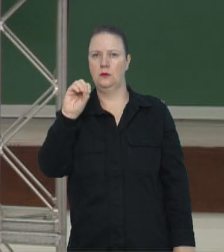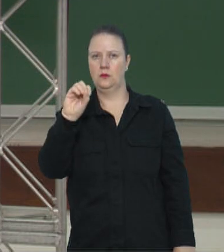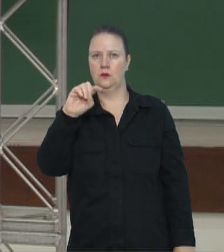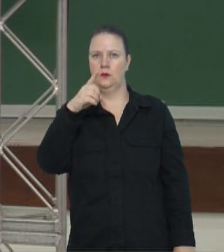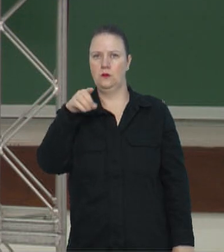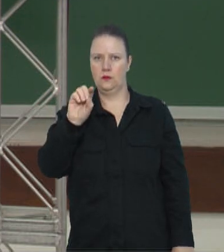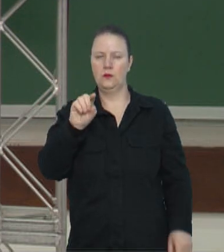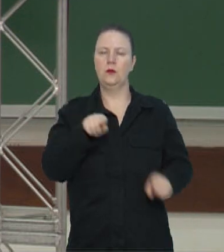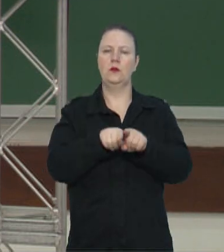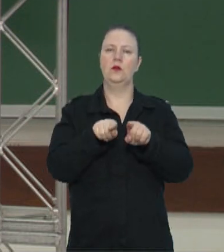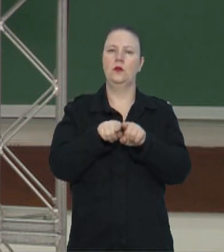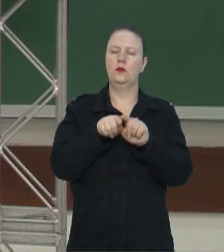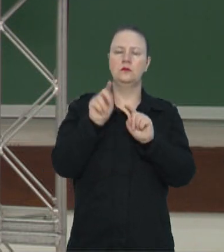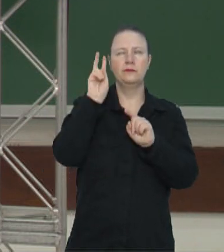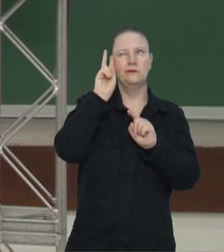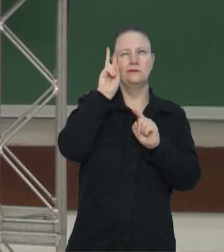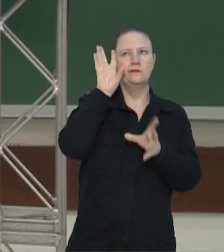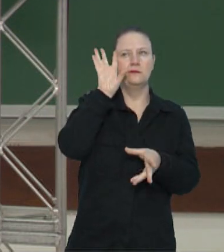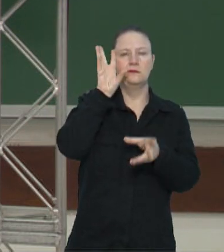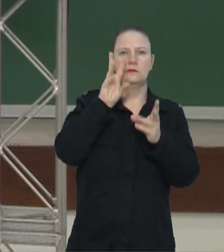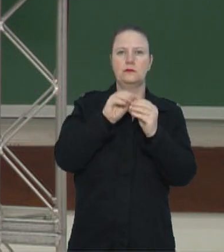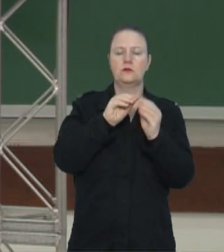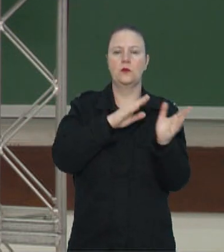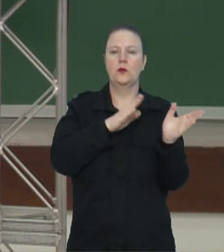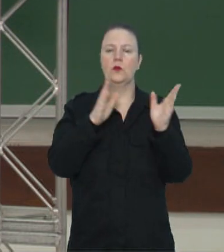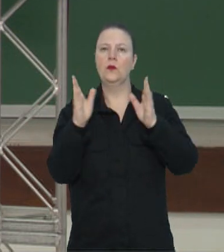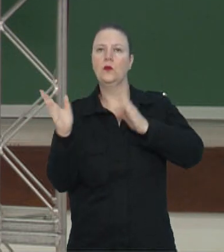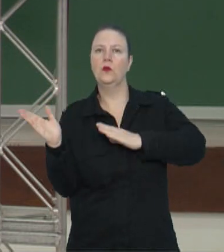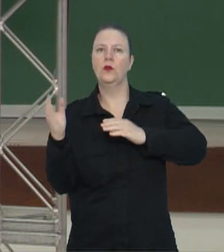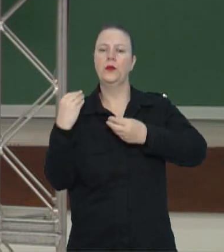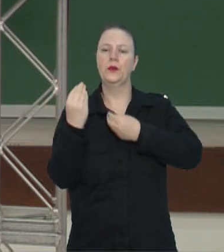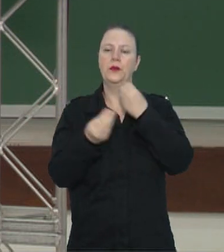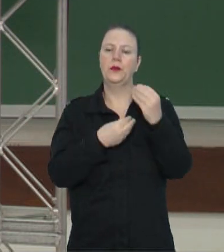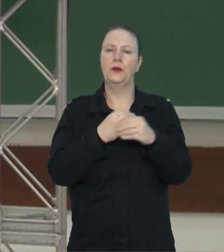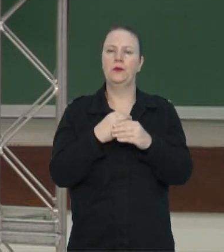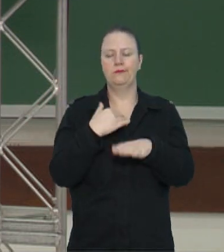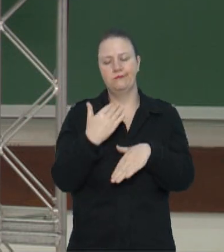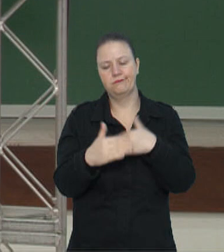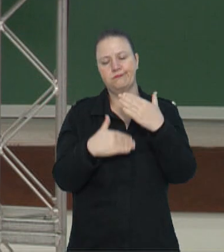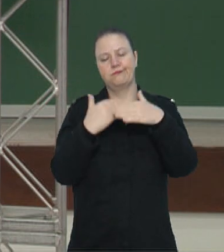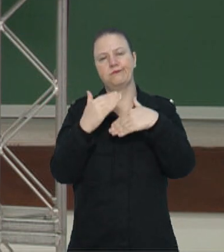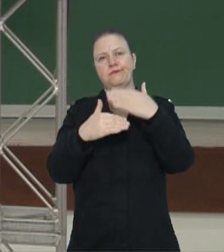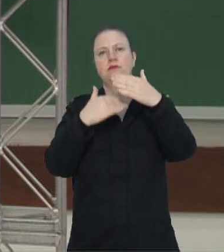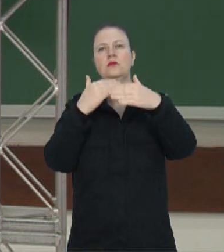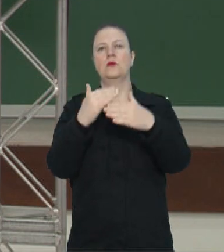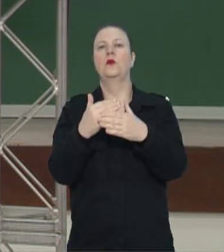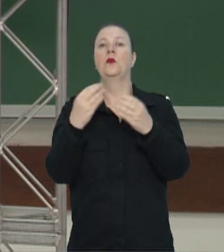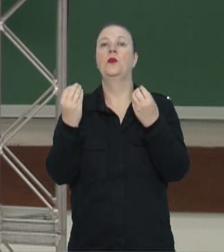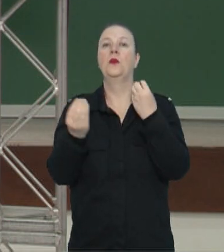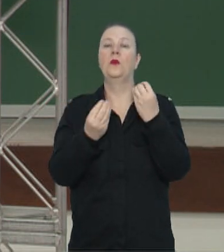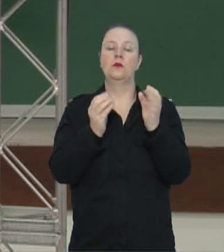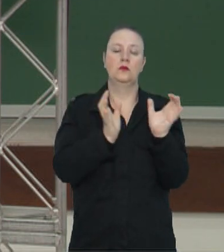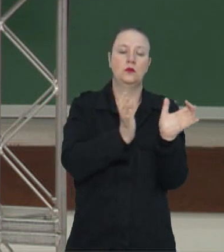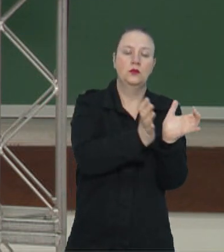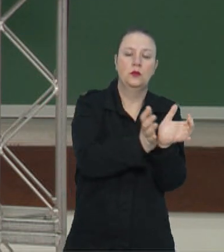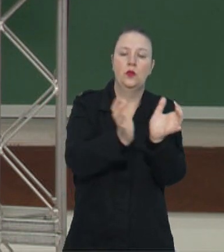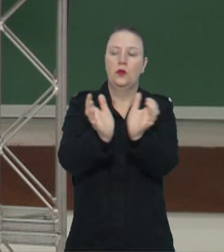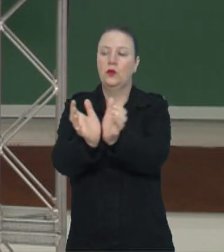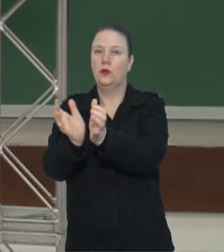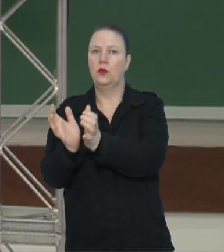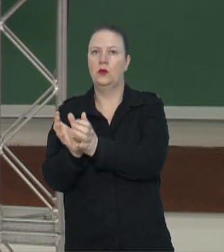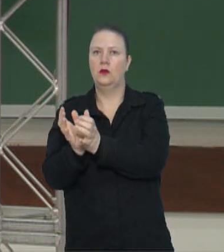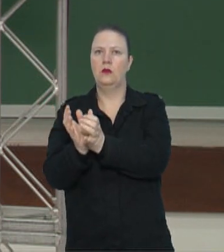ainda um pouquinho desse histórico, de como se deu esse processo, quais grupos influenciaram nessa